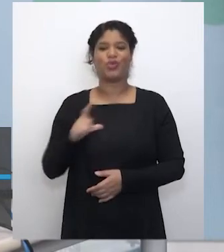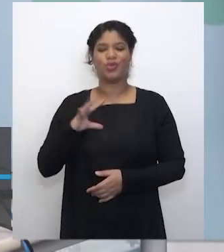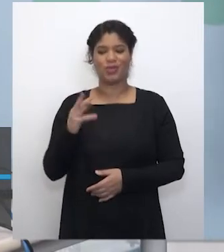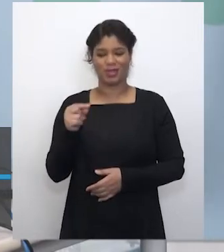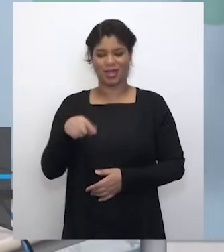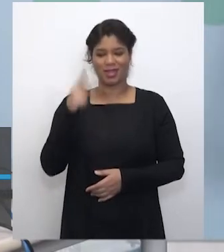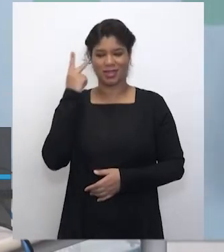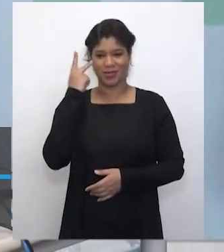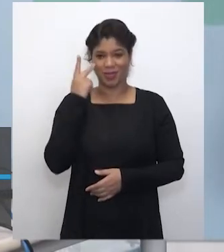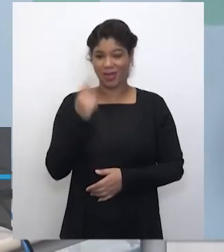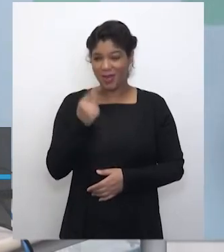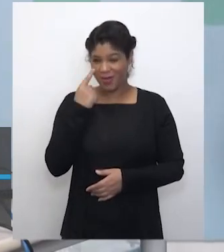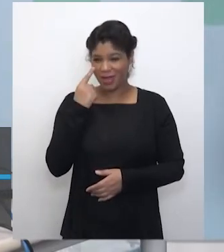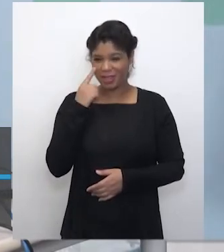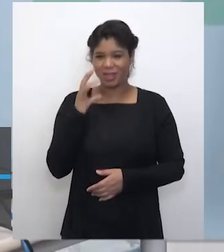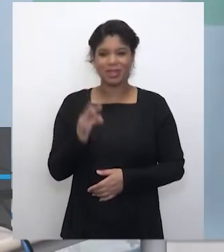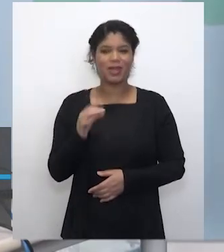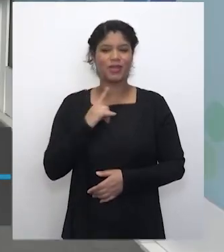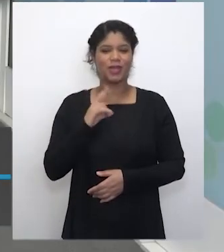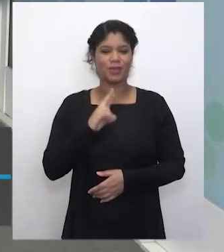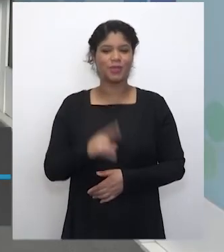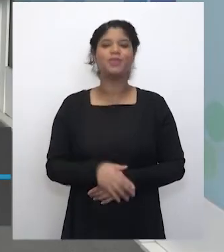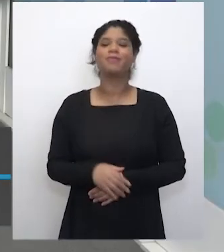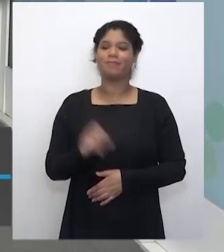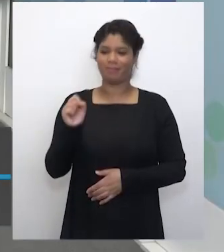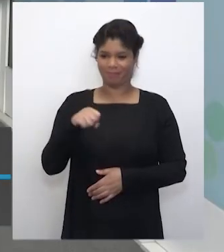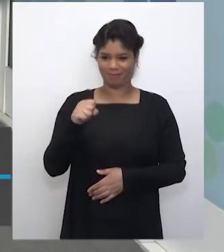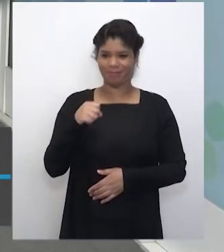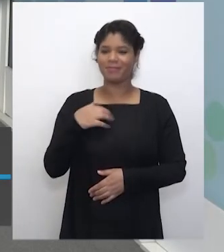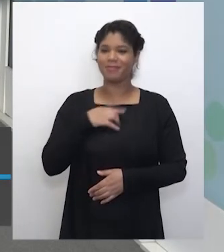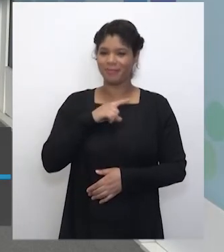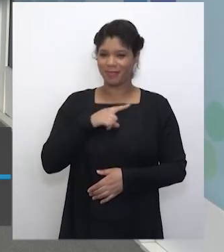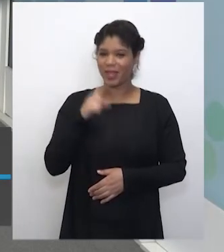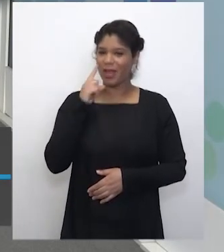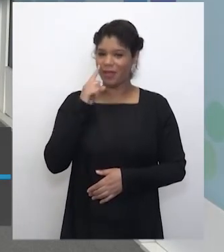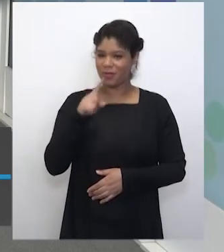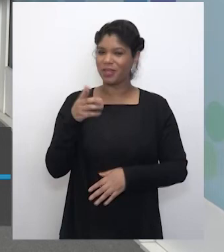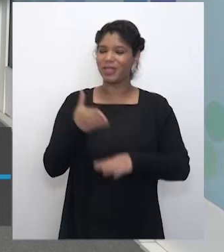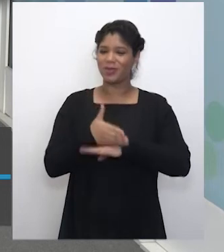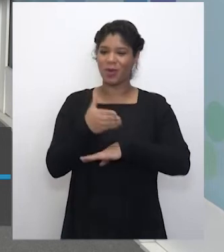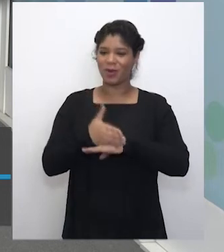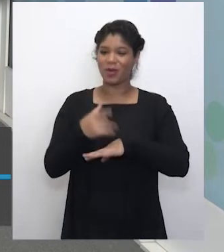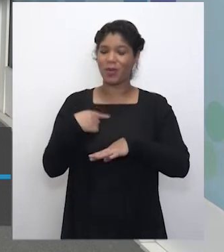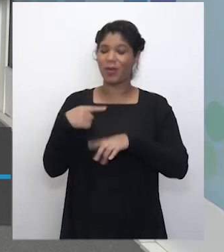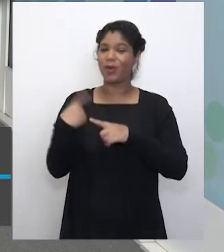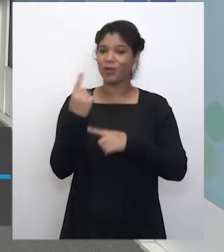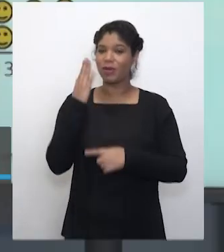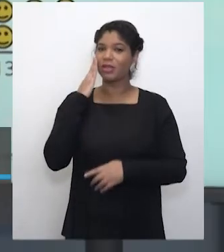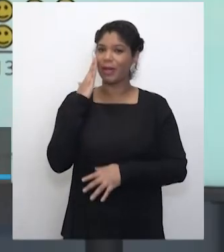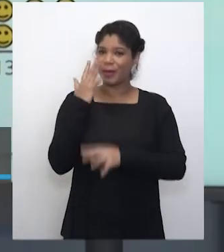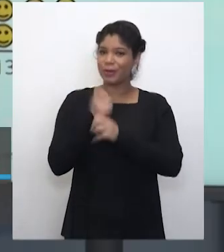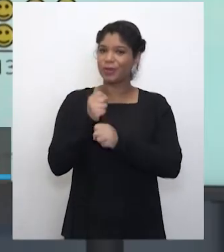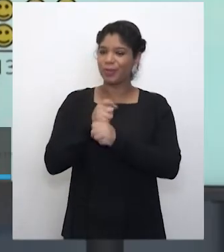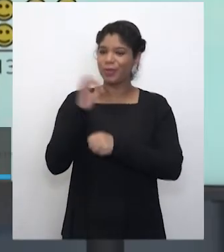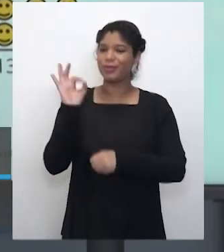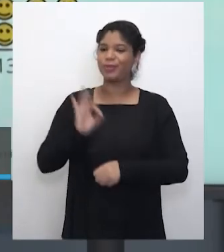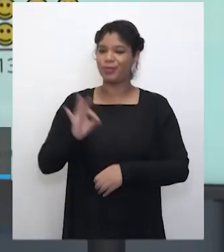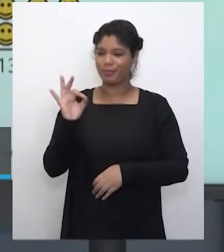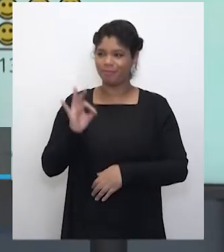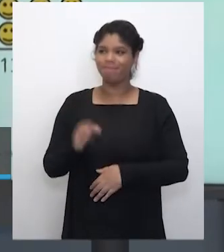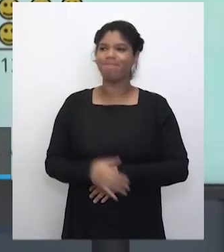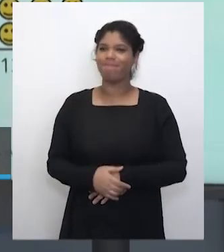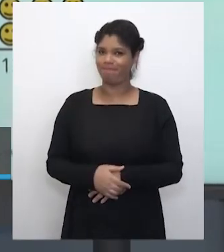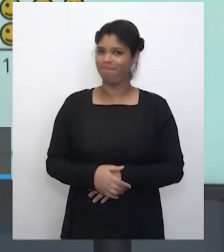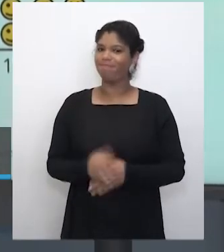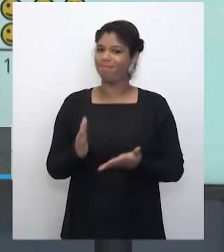professora Inês, será que eles acertaram? Acertaram. Pessoal, estou gostando muito de ver, porque a gente sabe também que calcular a porcentagem, muita gente